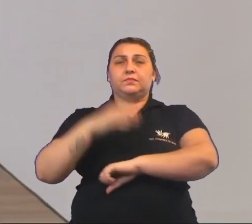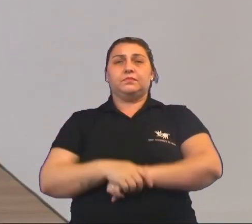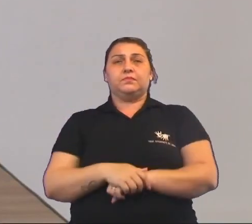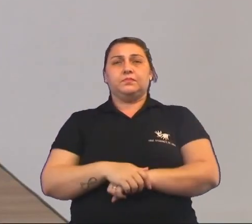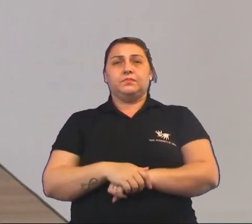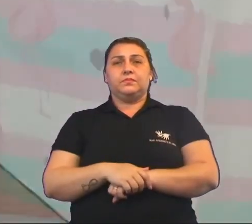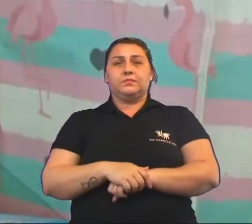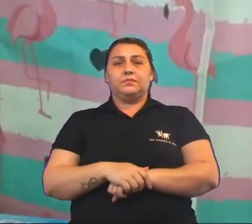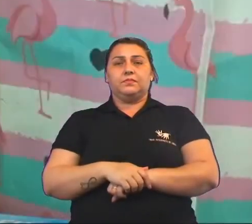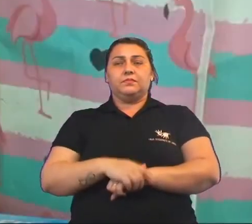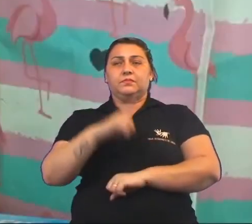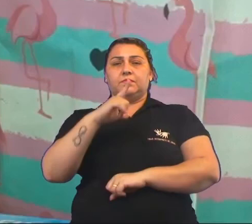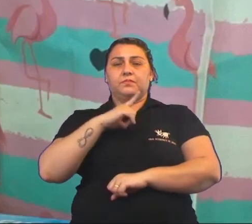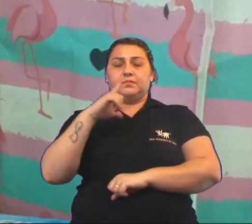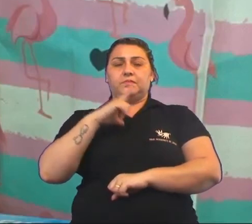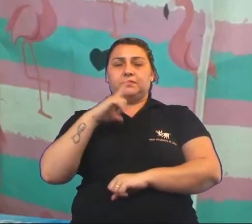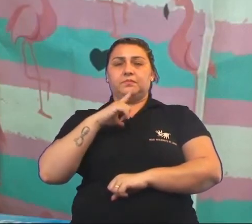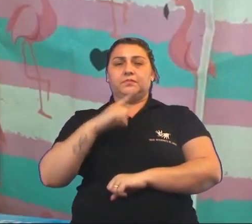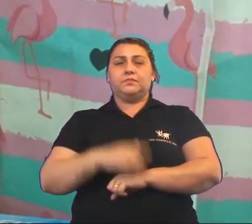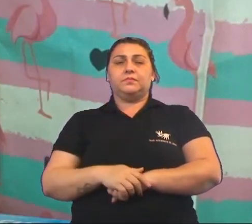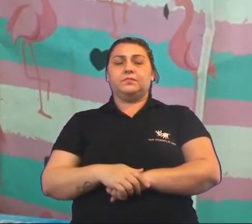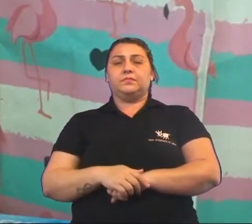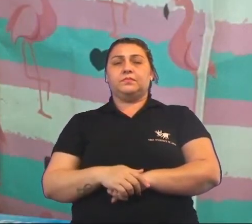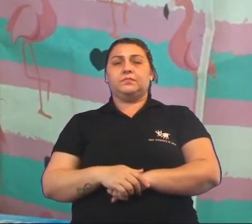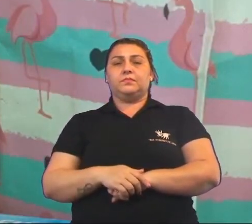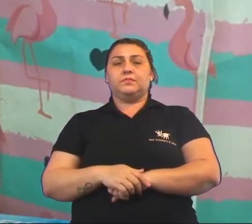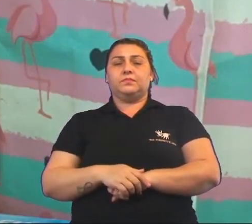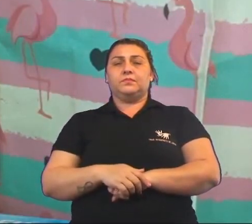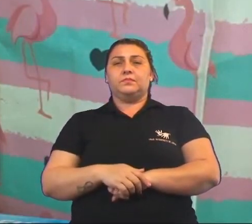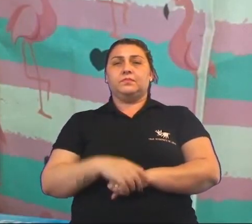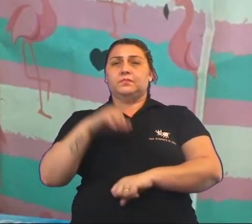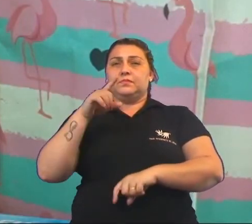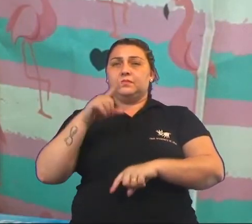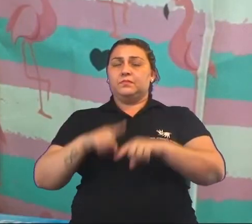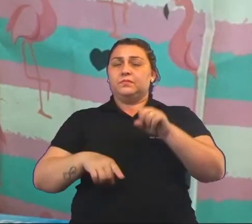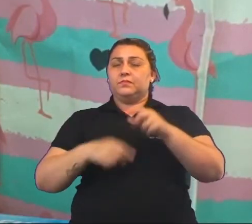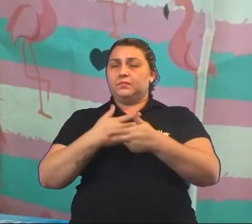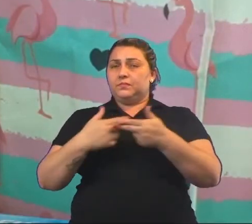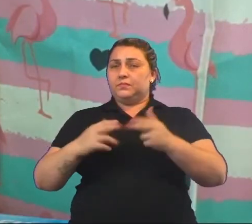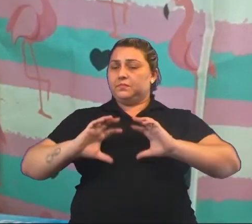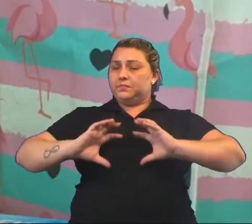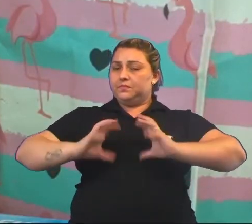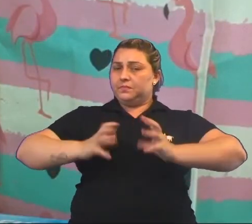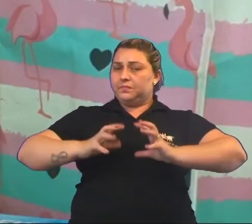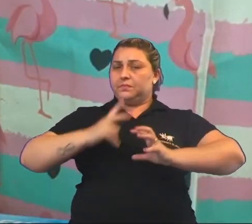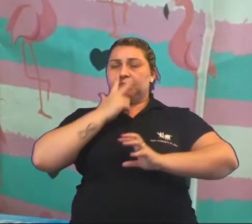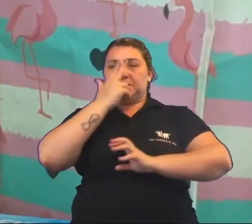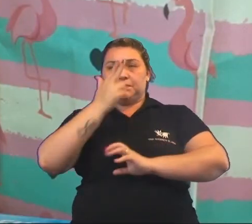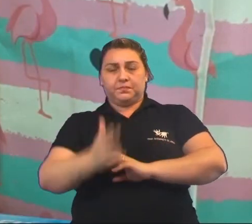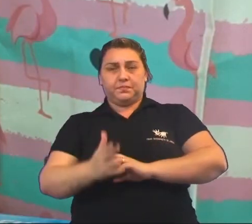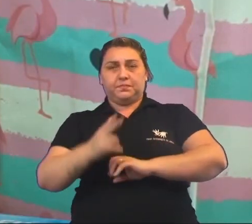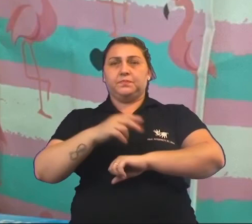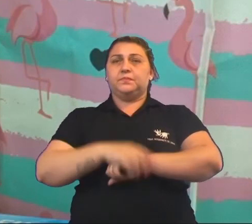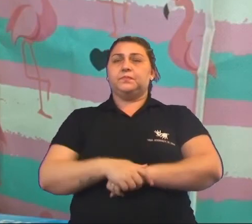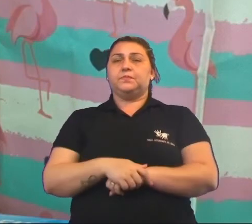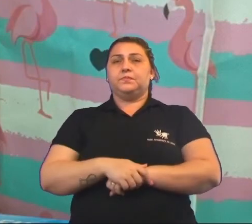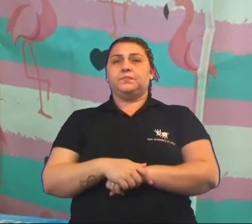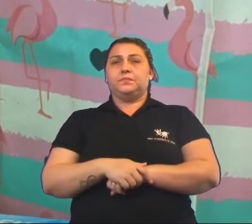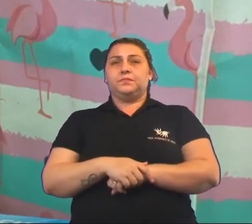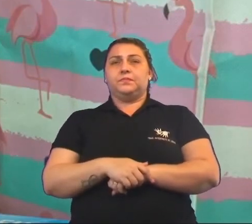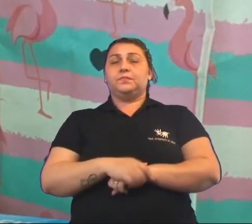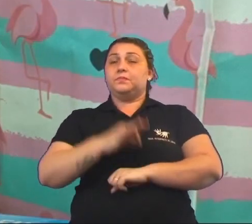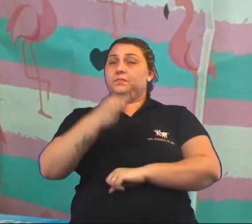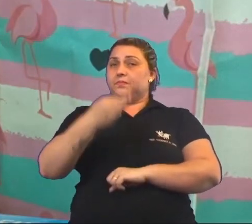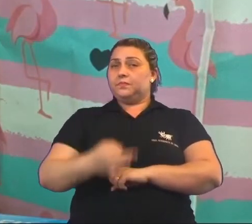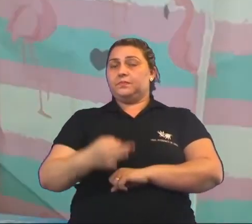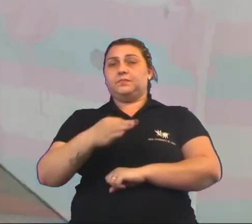geométrico. E nós temos uma figura, um objeto que é parecido com a esfera. A bola, ela tem o formato de uma esfera,